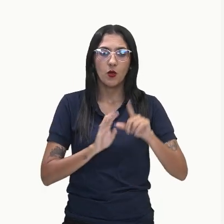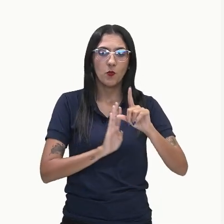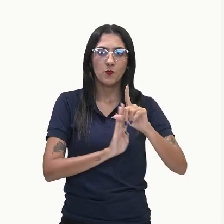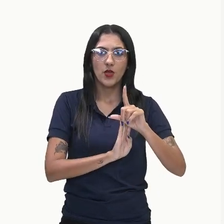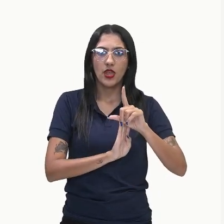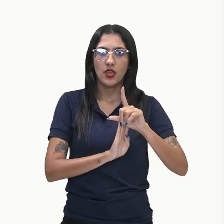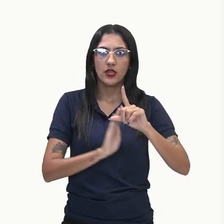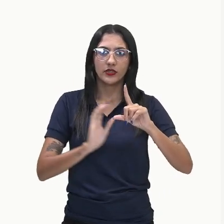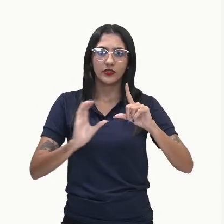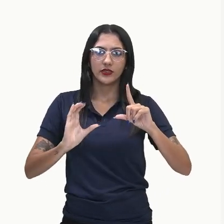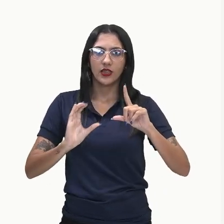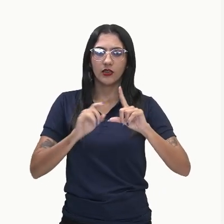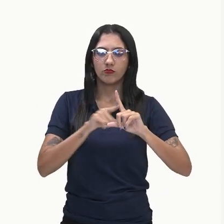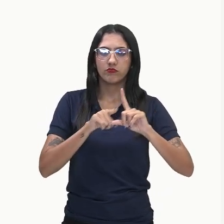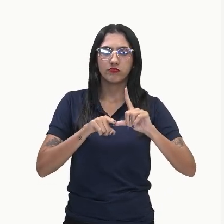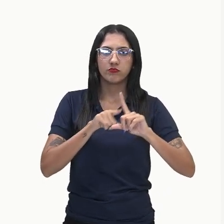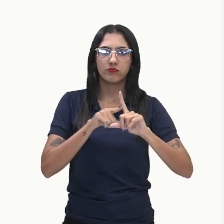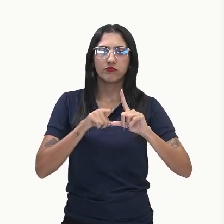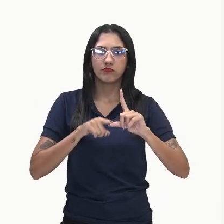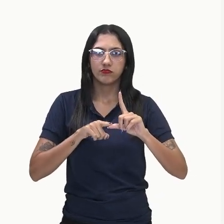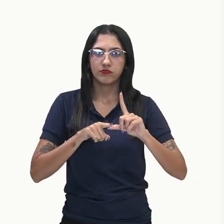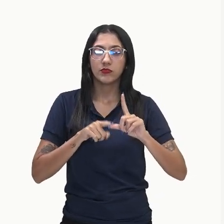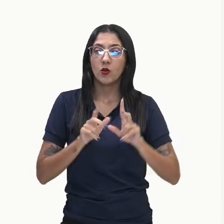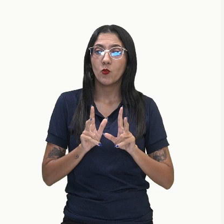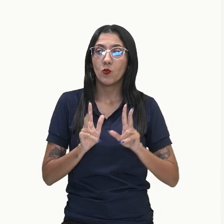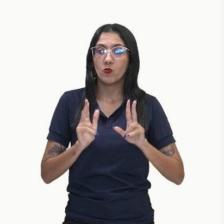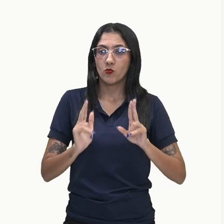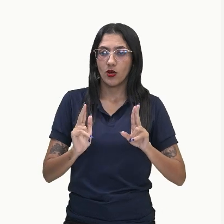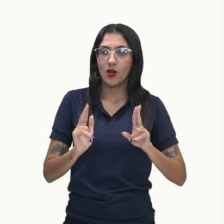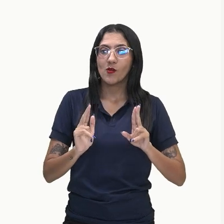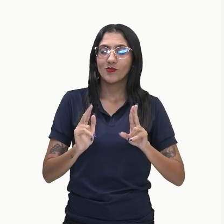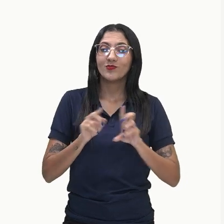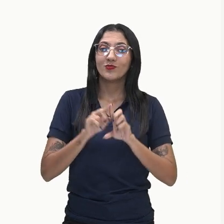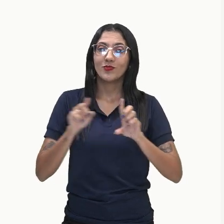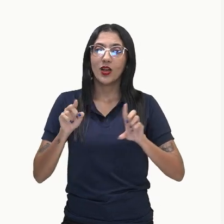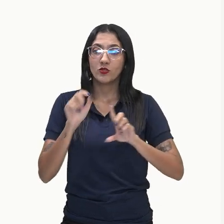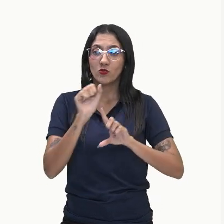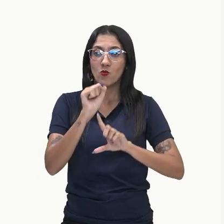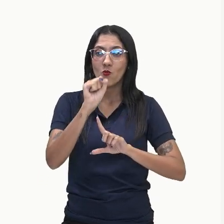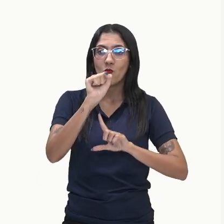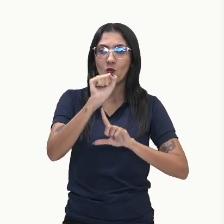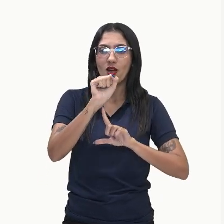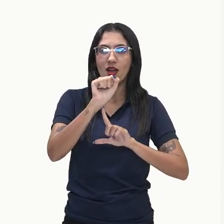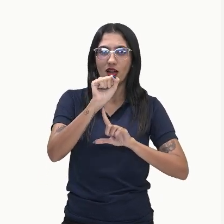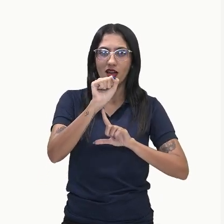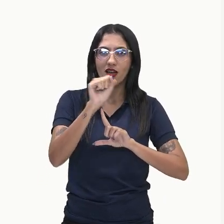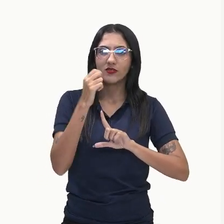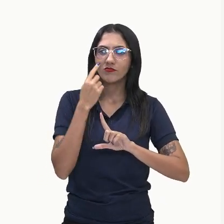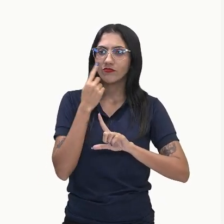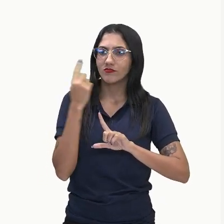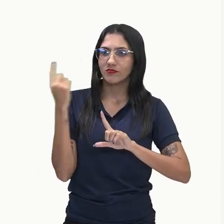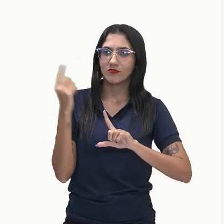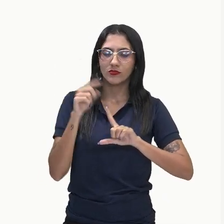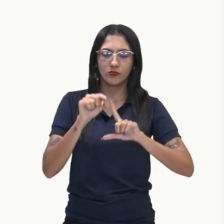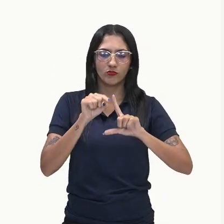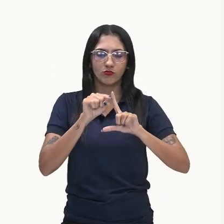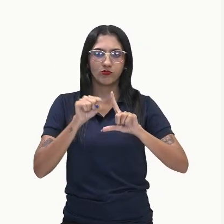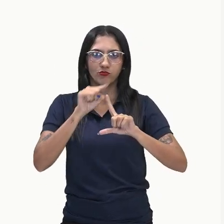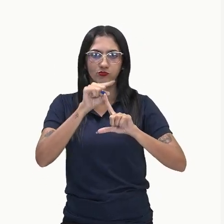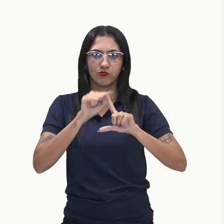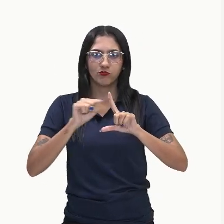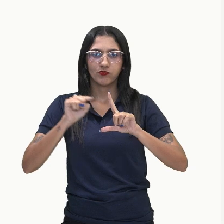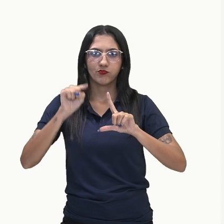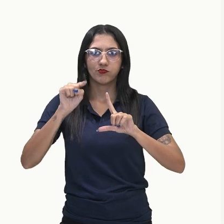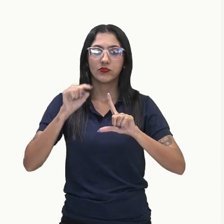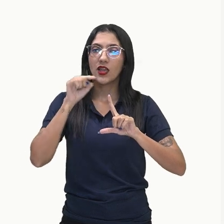para você, eles terão medidas iguais, mas o ângulo do vértice superior, que é este ângulo bem aqui, a medida dele